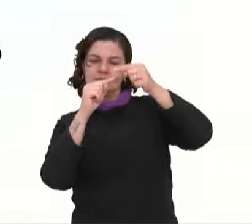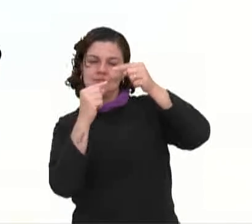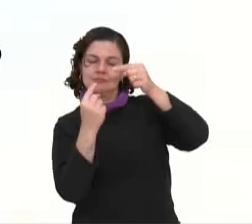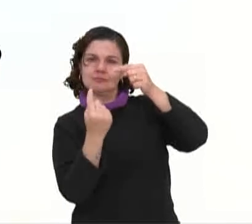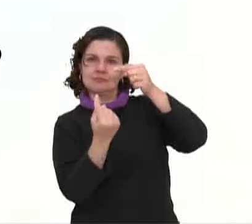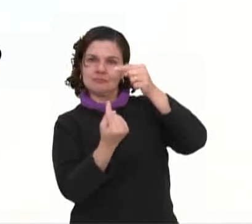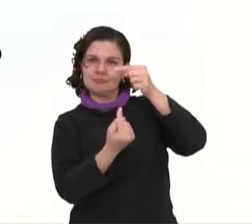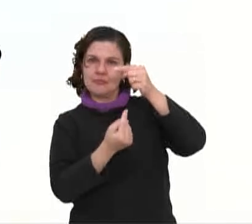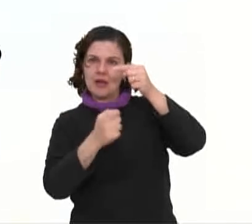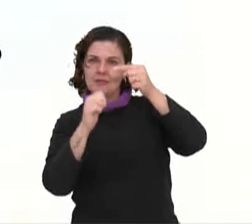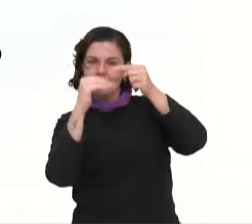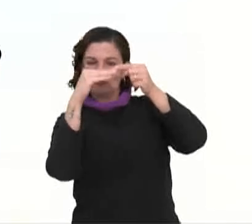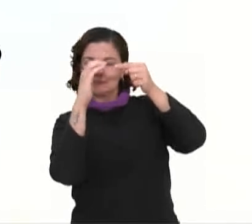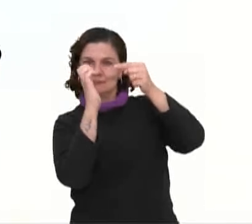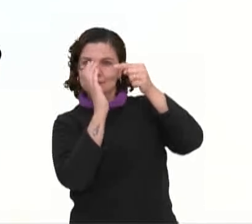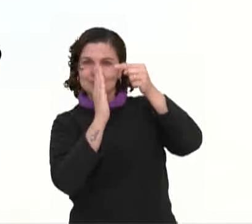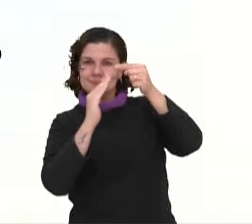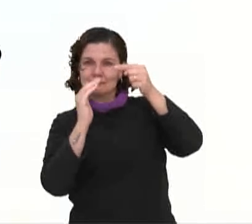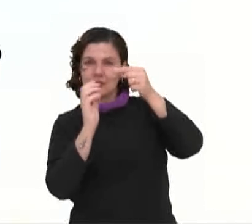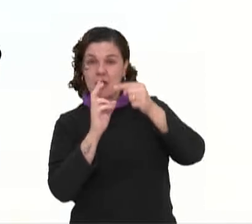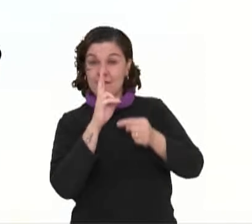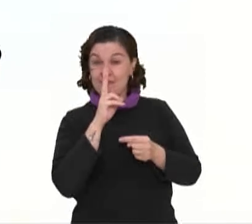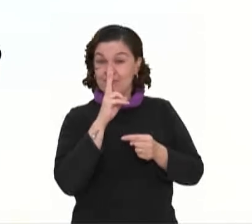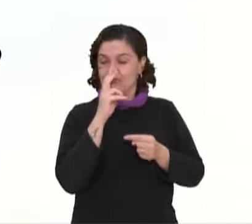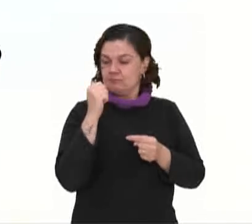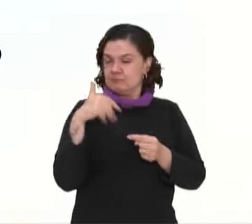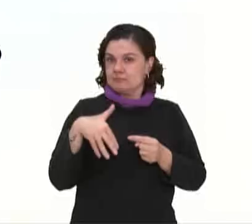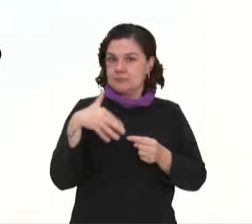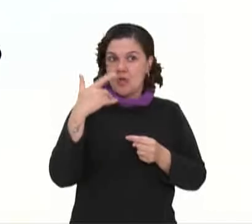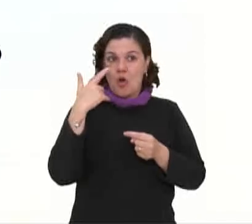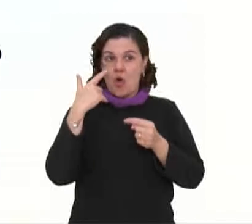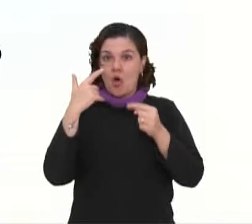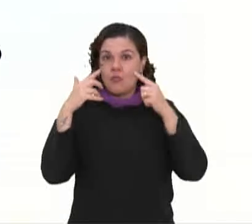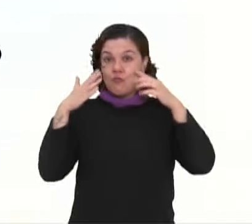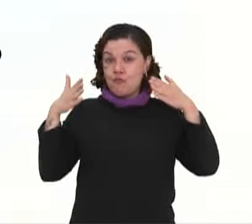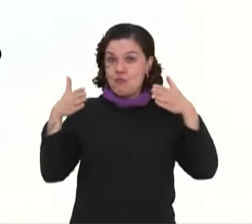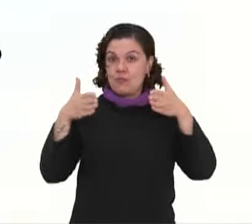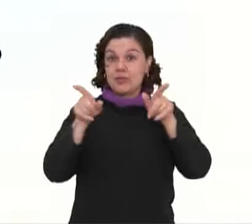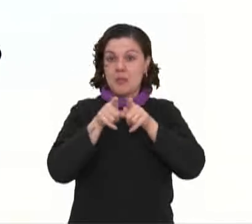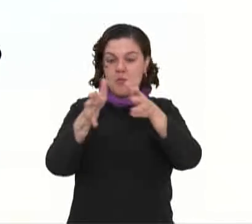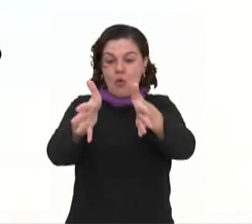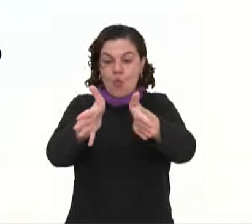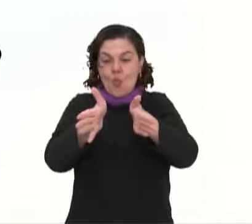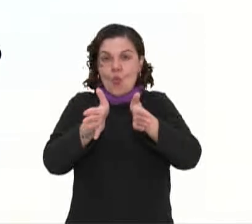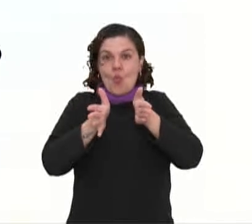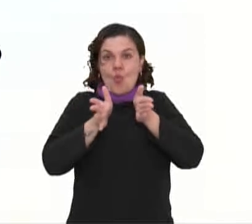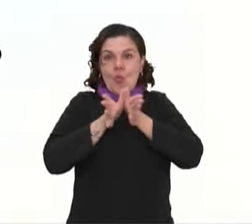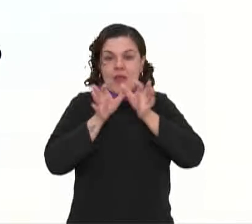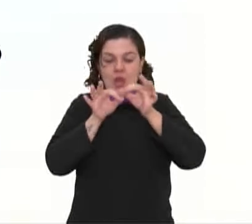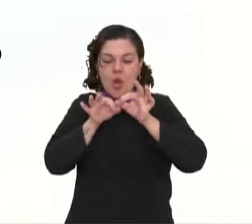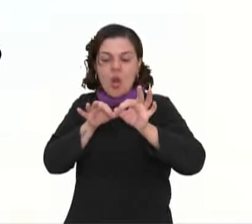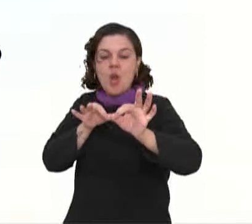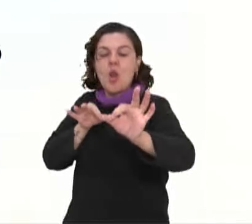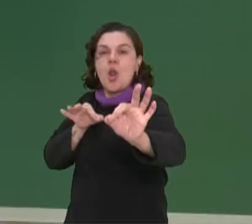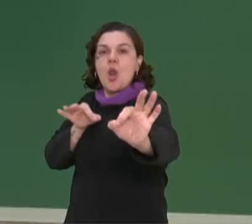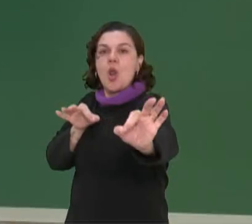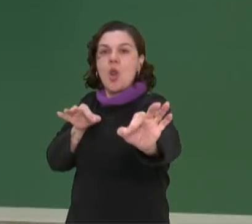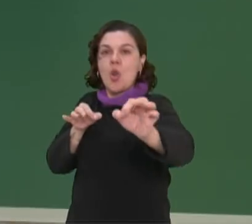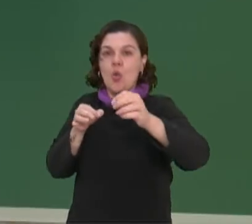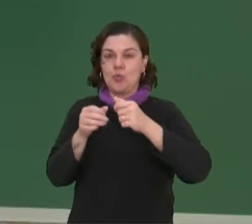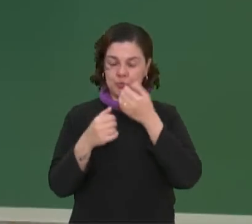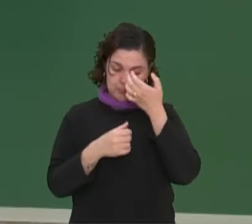onde essas ondulações são muito fortes. Repare na profundidade desse altar. É um altar muito longo, ele é